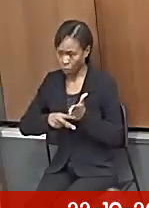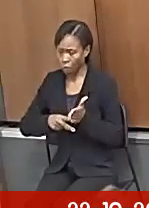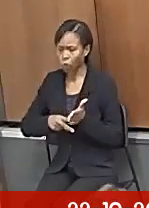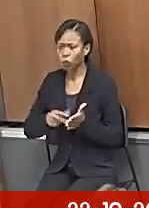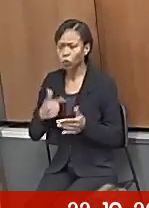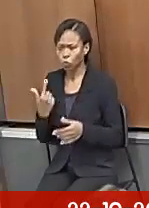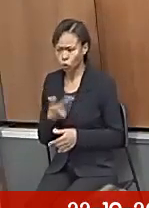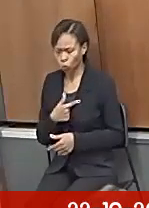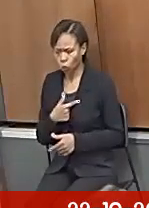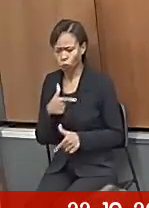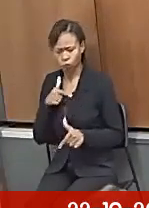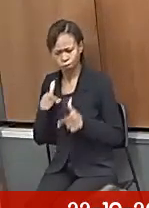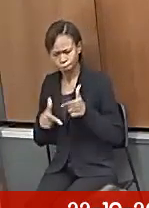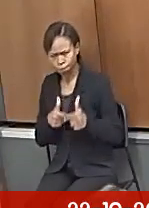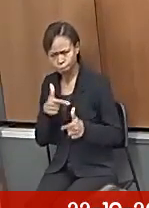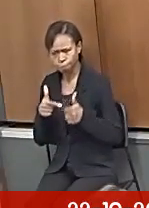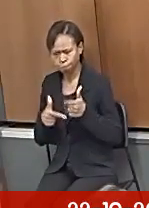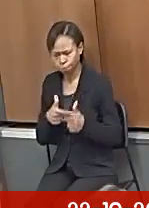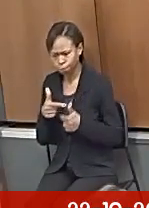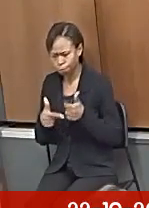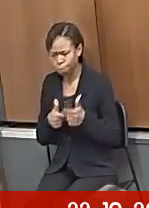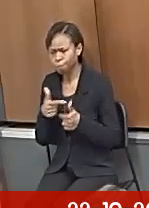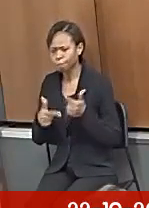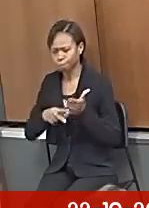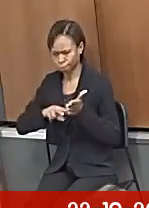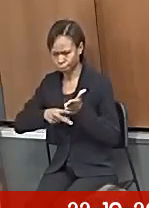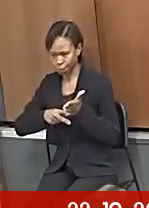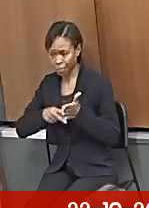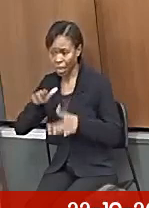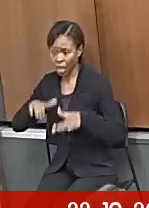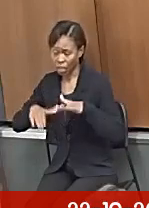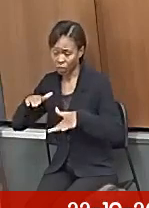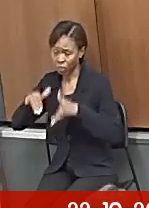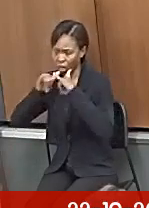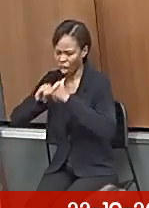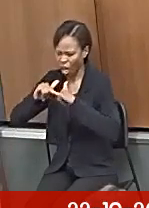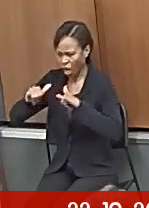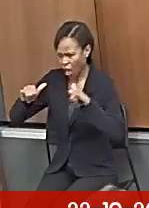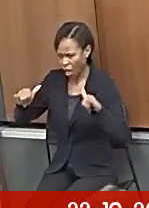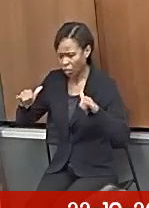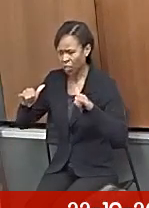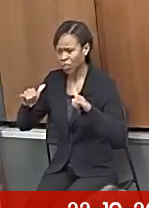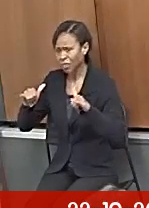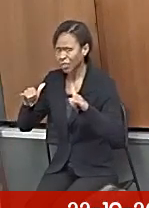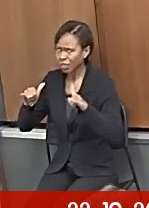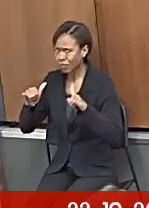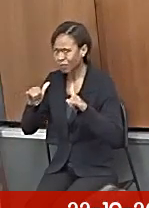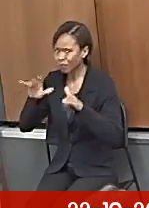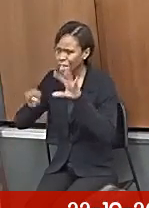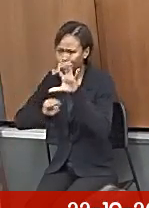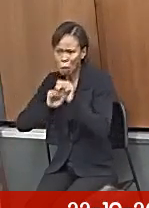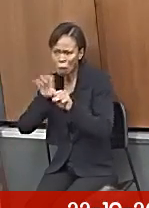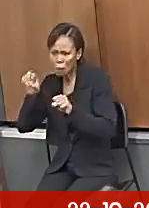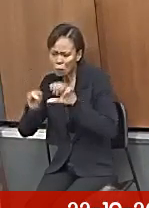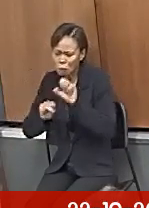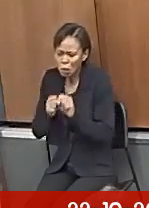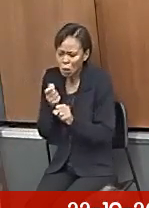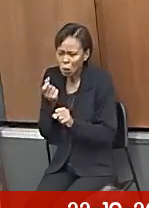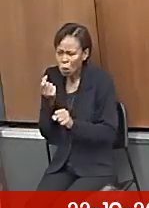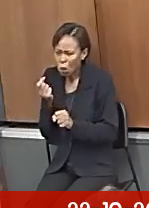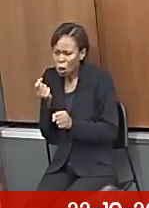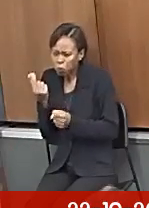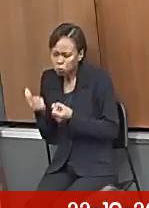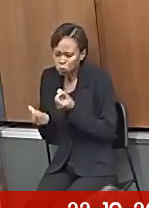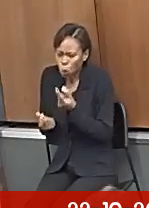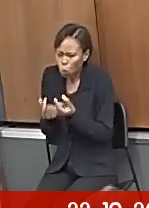um trabalho e às vezes, a imprensa pega, e mesmo as reportagens, pega alguns atos pinçados e que não